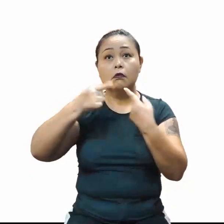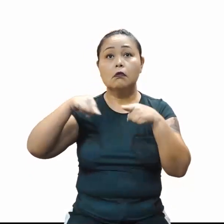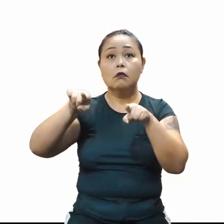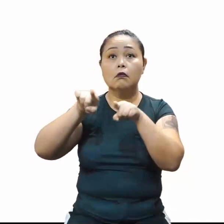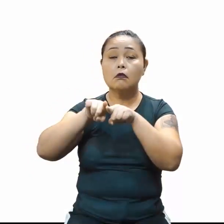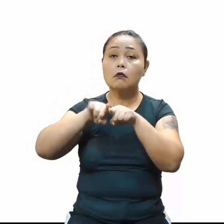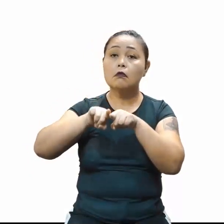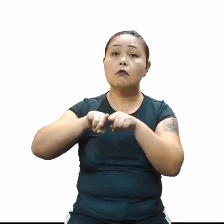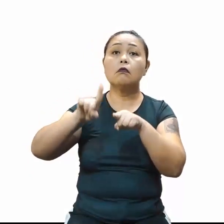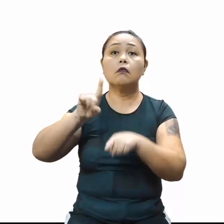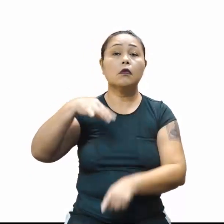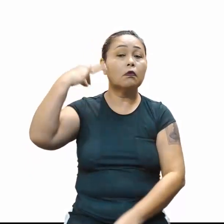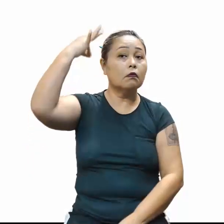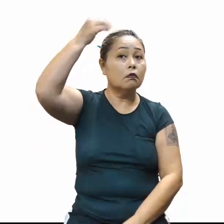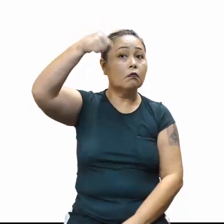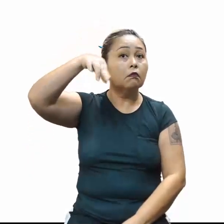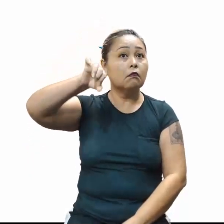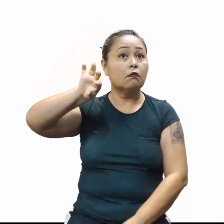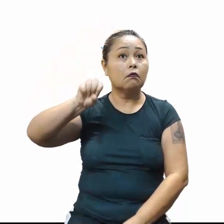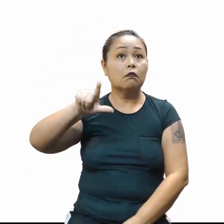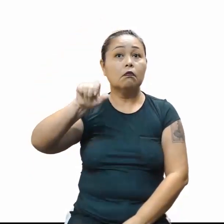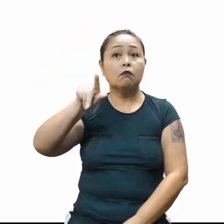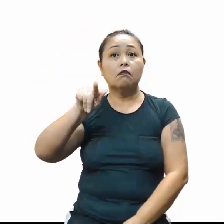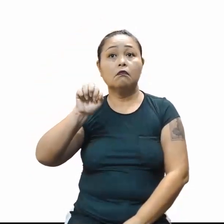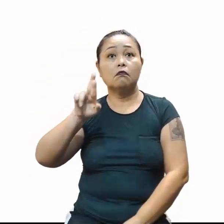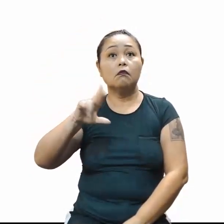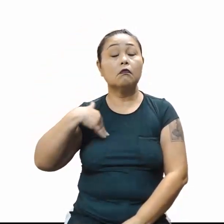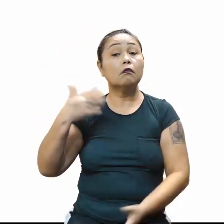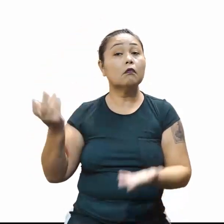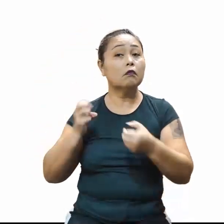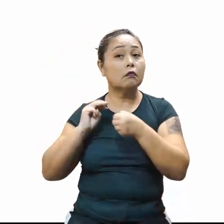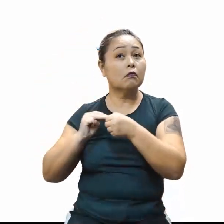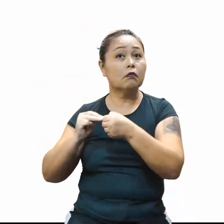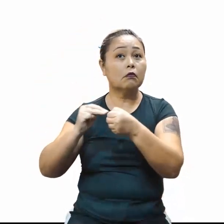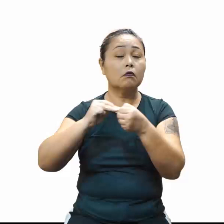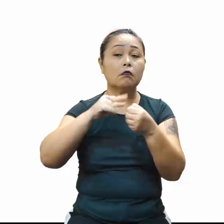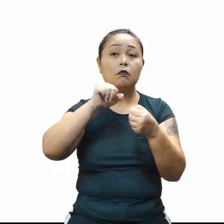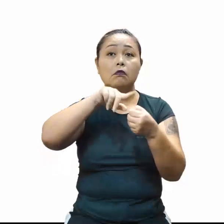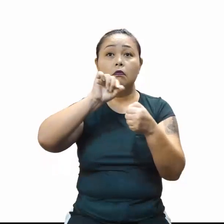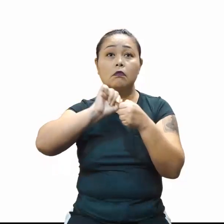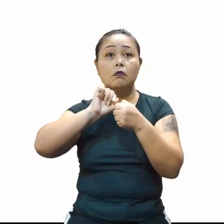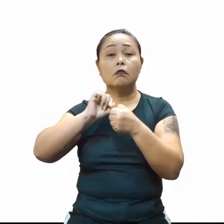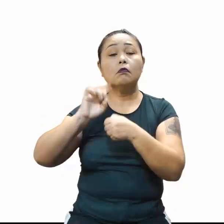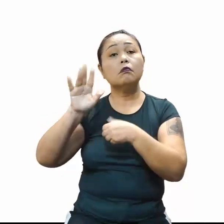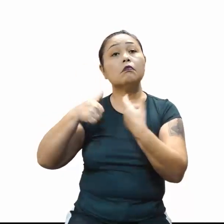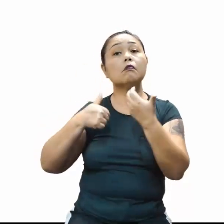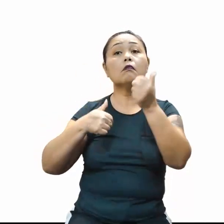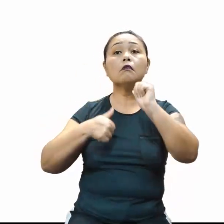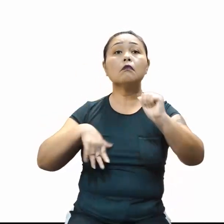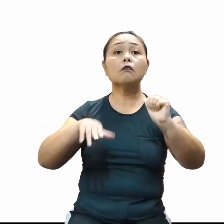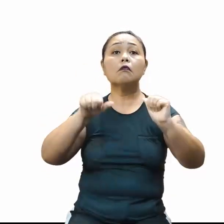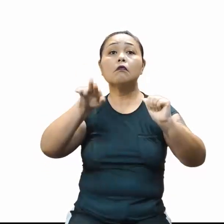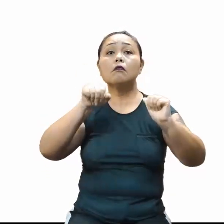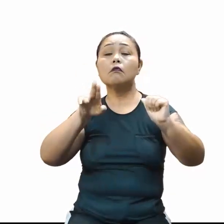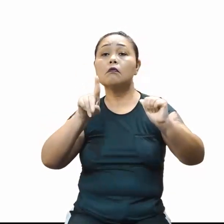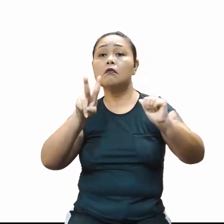atual município de Barão de Melgaço. Nós estamos falando de Irineu Evangelista de